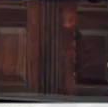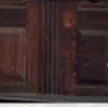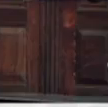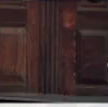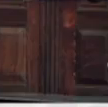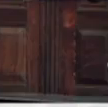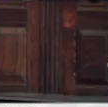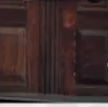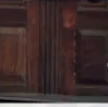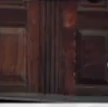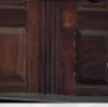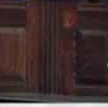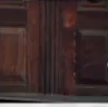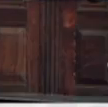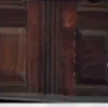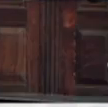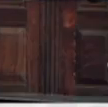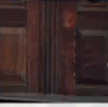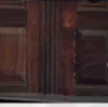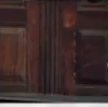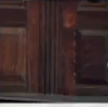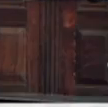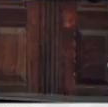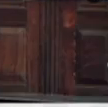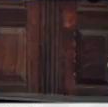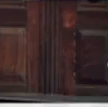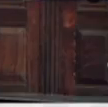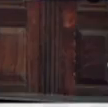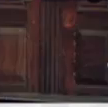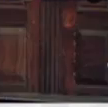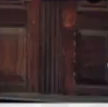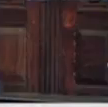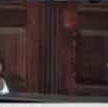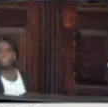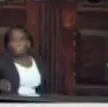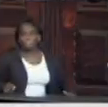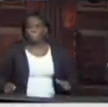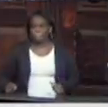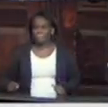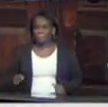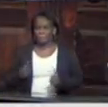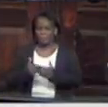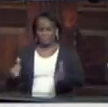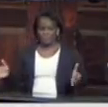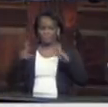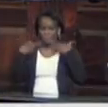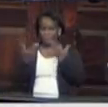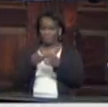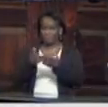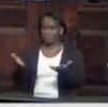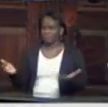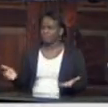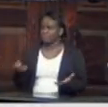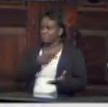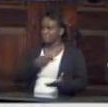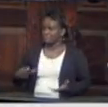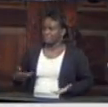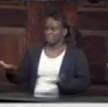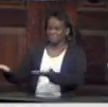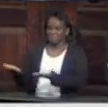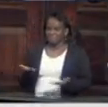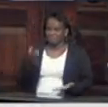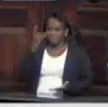Havendo um número legal e sob a proteção de Deus, iniciamos nosso trabalho. Está aberta a sessão. A presidência convida o